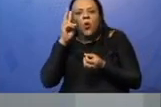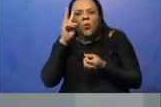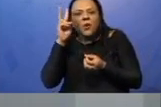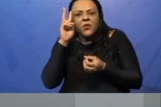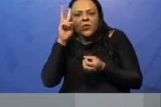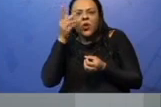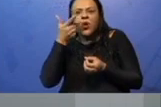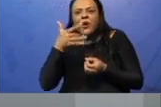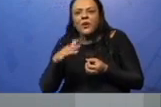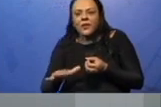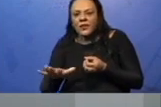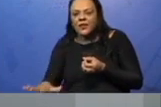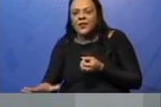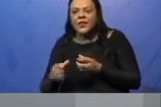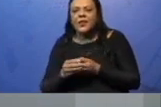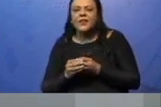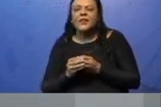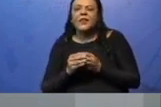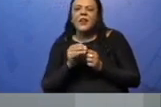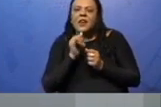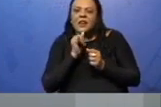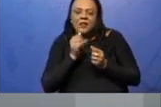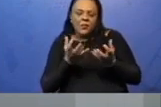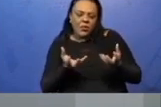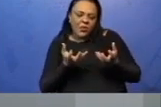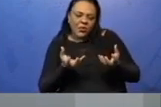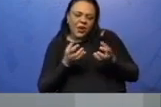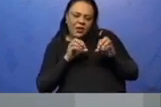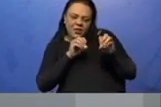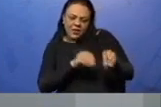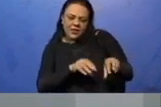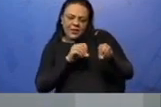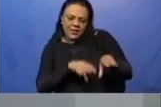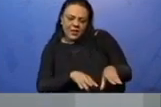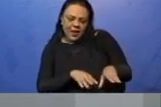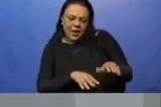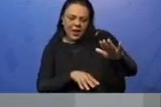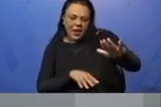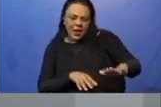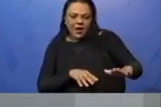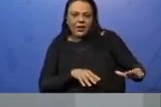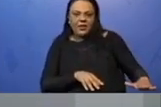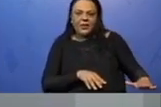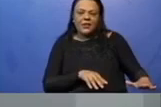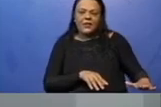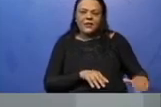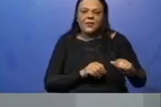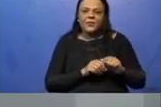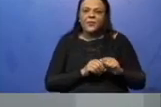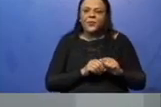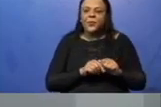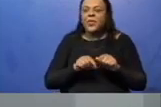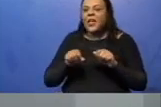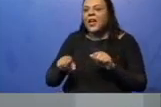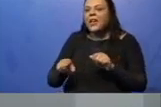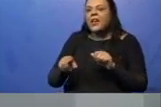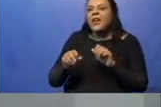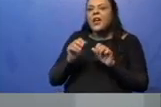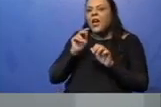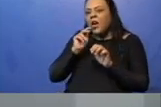uma historinha, que eu quero ensinar alguma coisa com aquela historinha. Para quê? Para não chamar, não dar aquele puxão de orelha